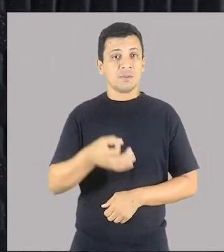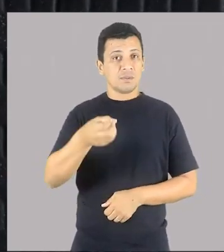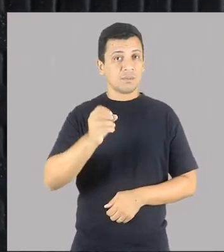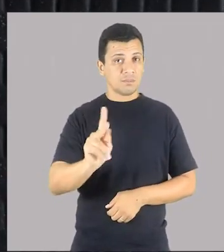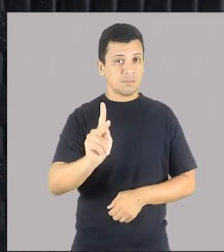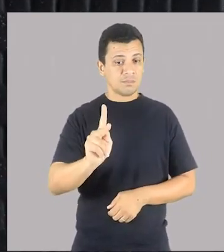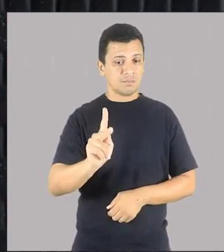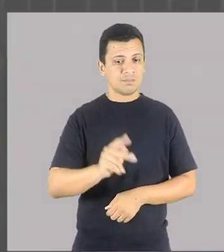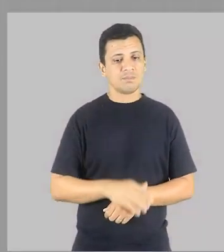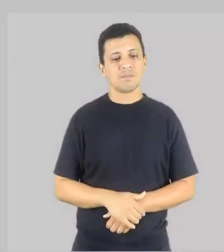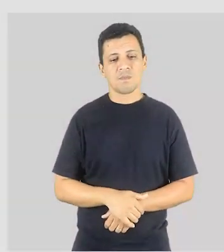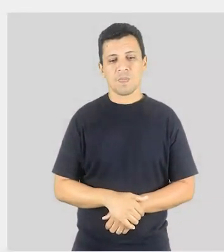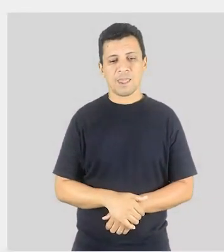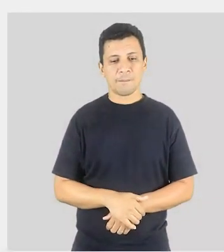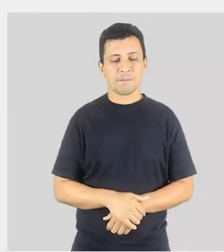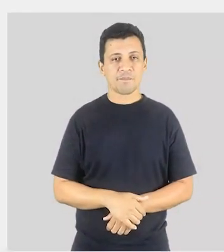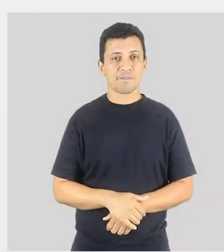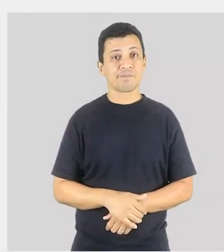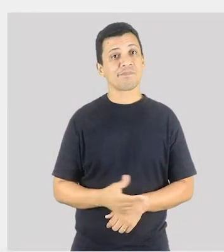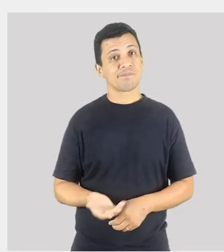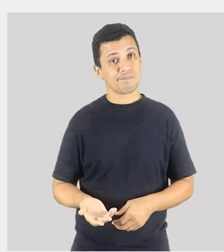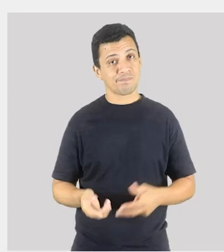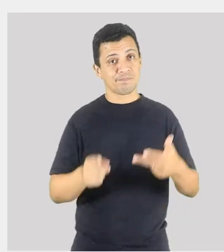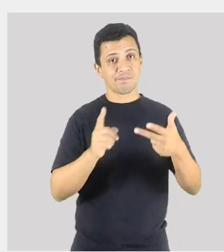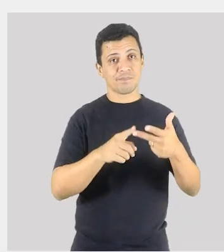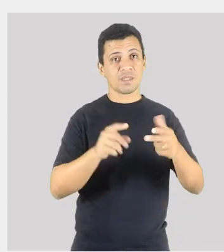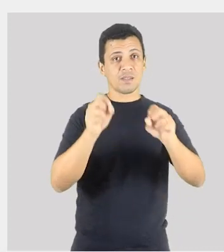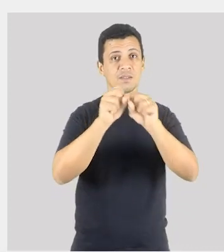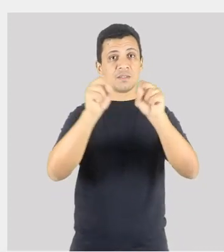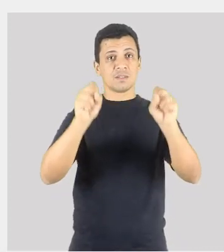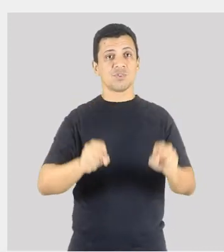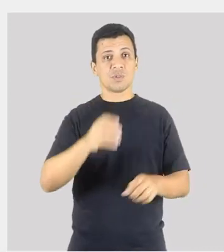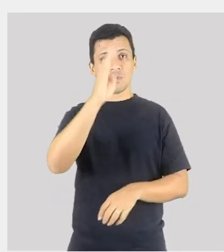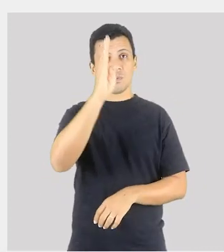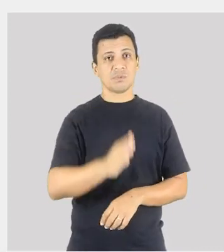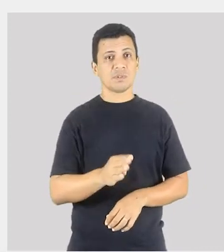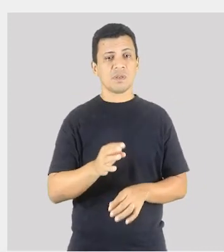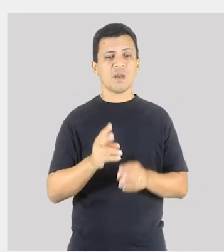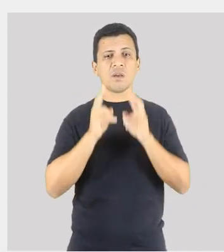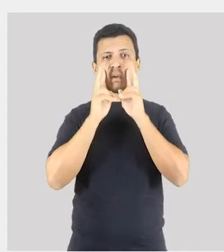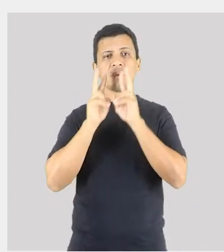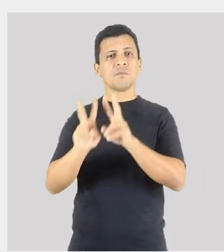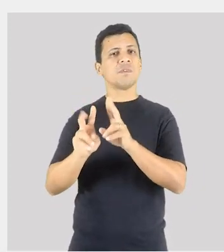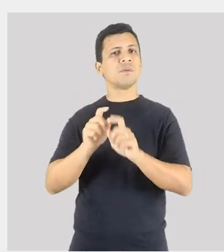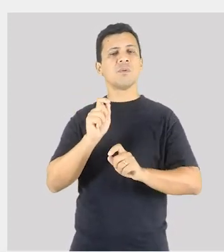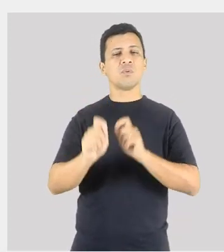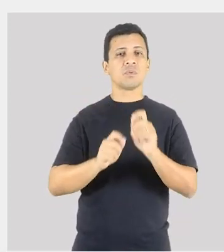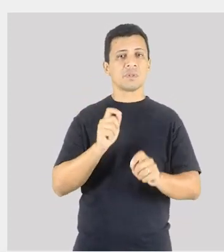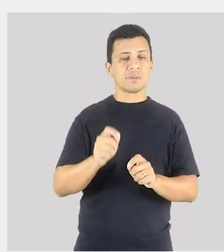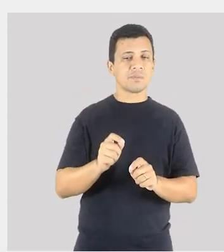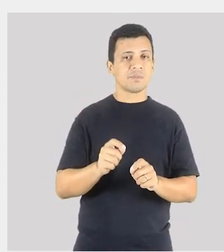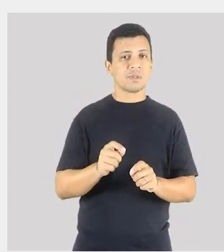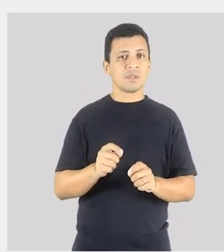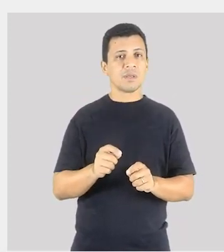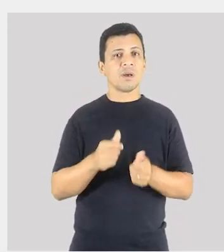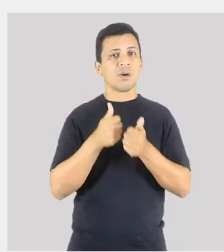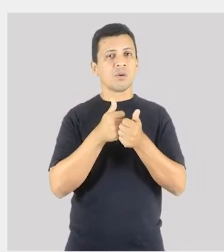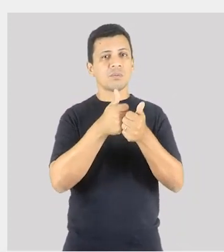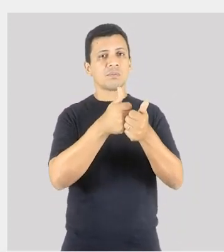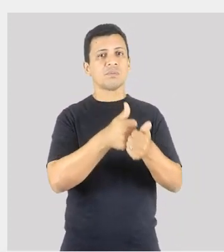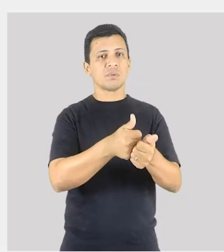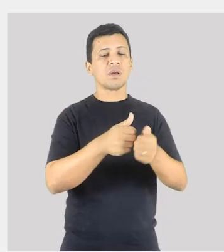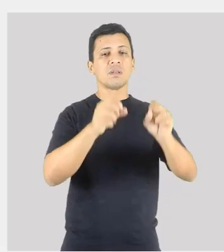certo? No sistema brasileiro, nós podemos observar que seguimos ali o mesmo sistema